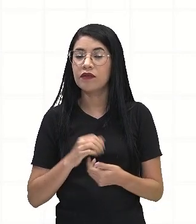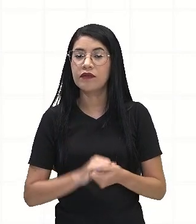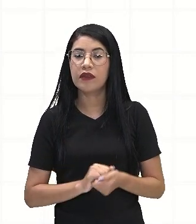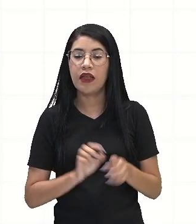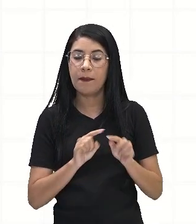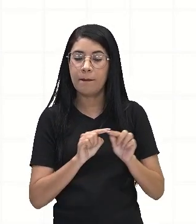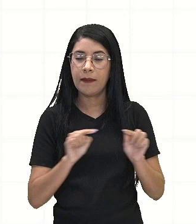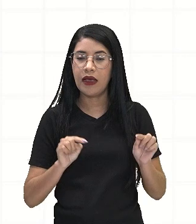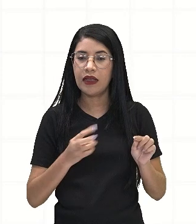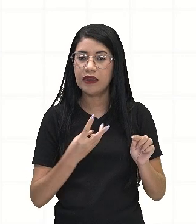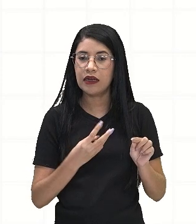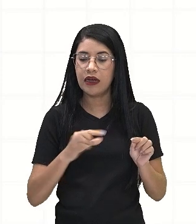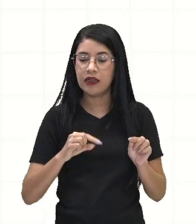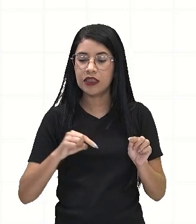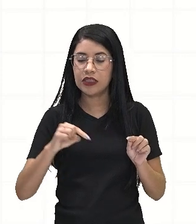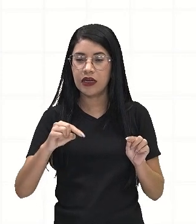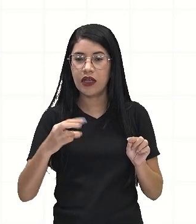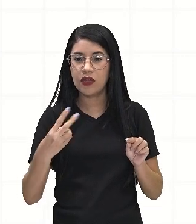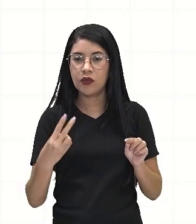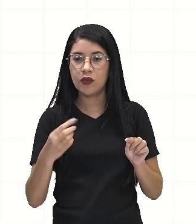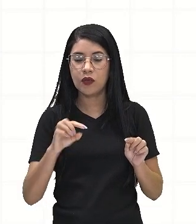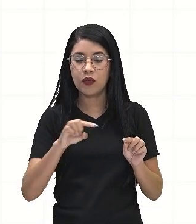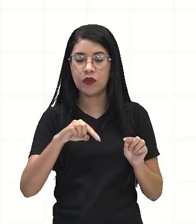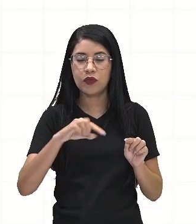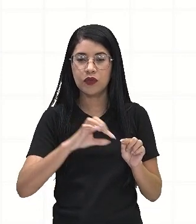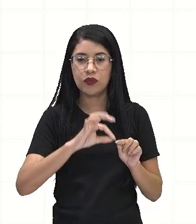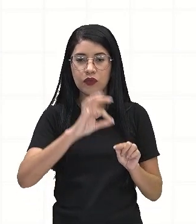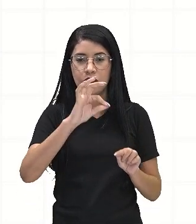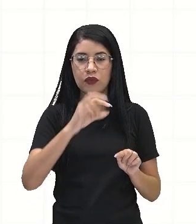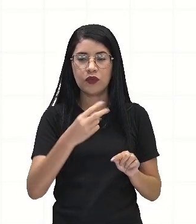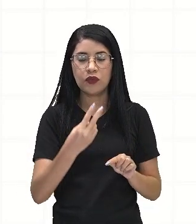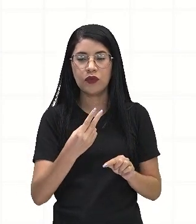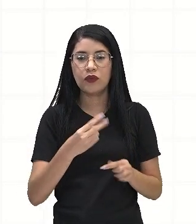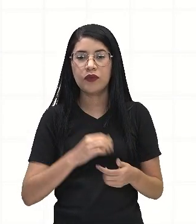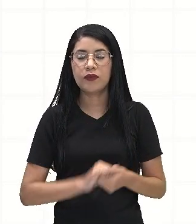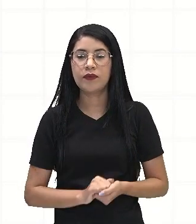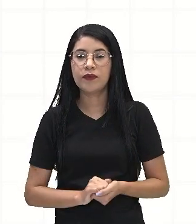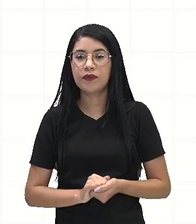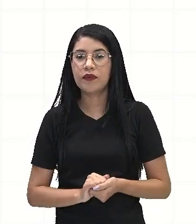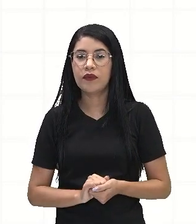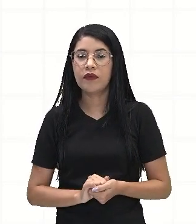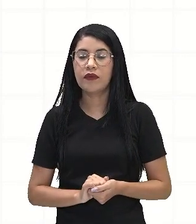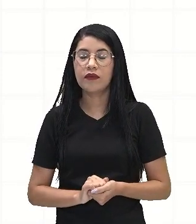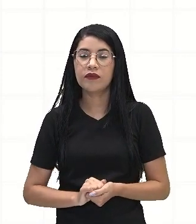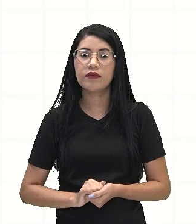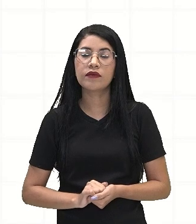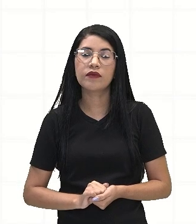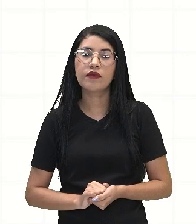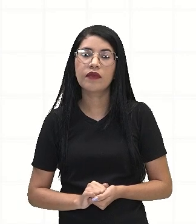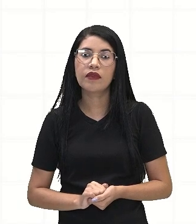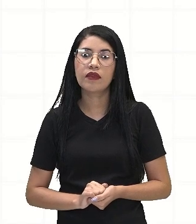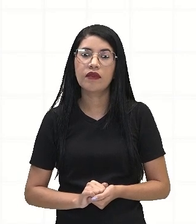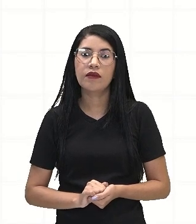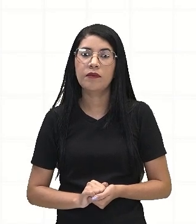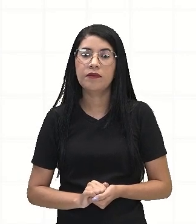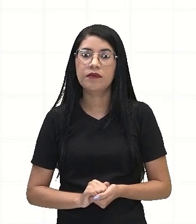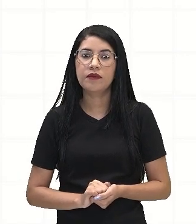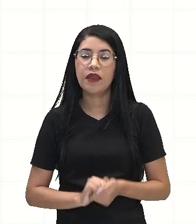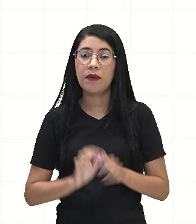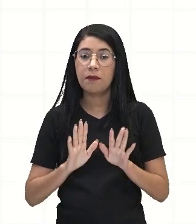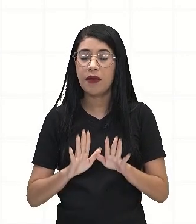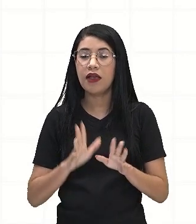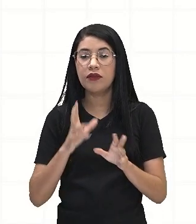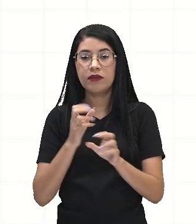medidas são iguais a 2 centímetros e a outra é 3 centímetros, são medidas diferentes, né? Mas a forma